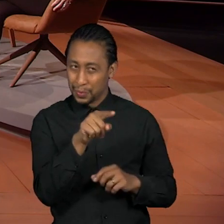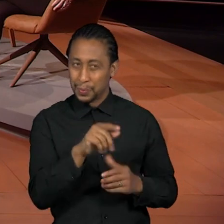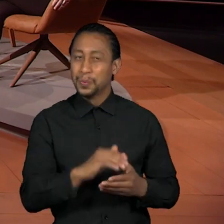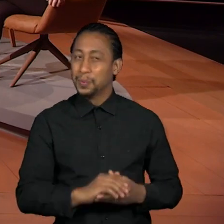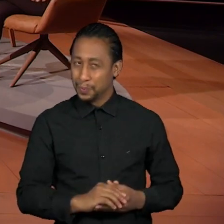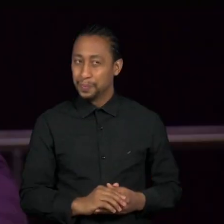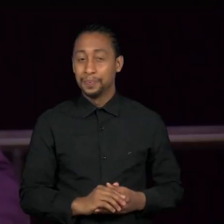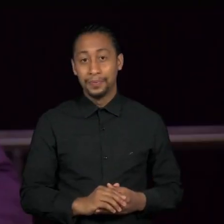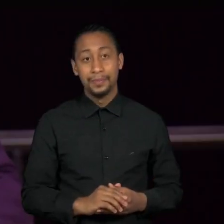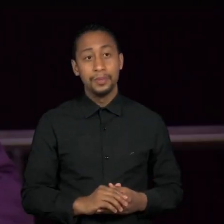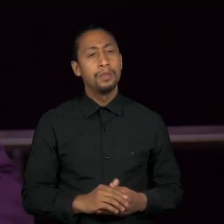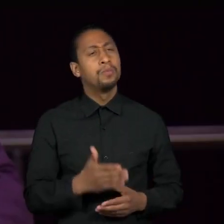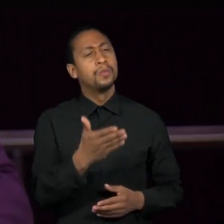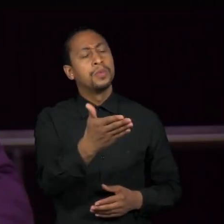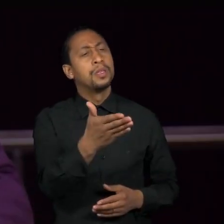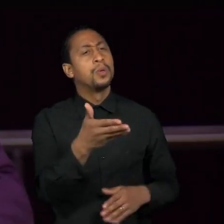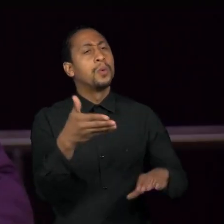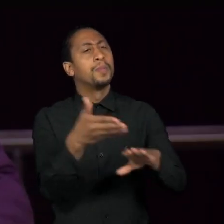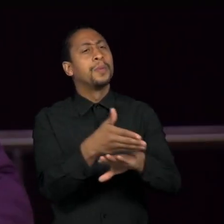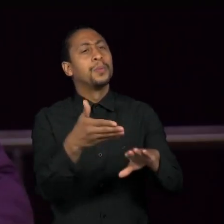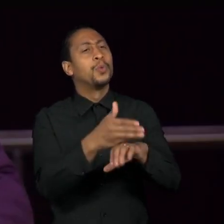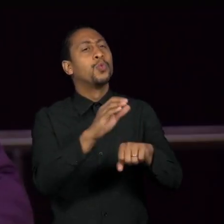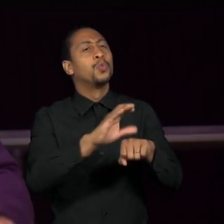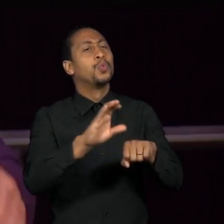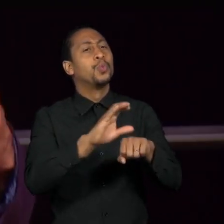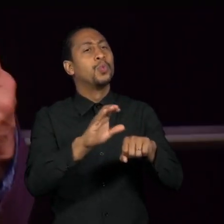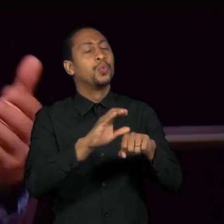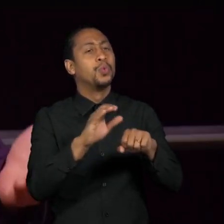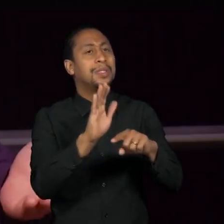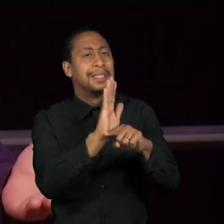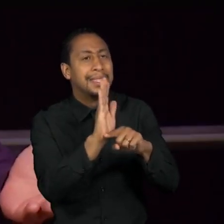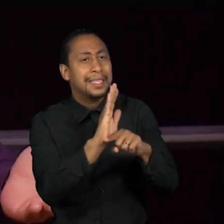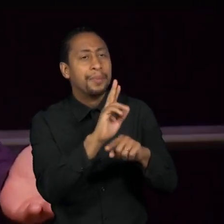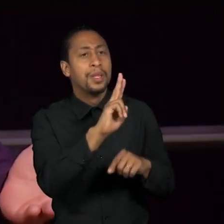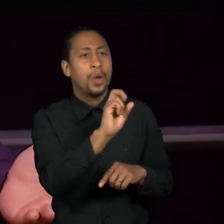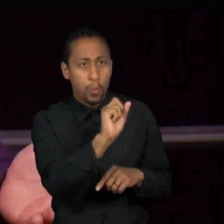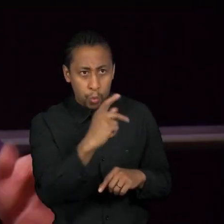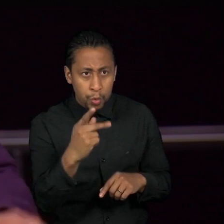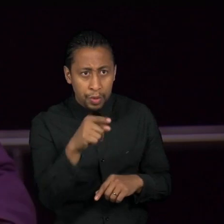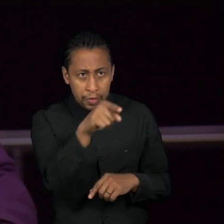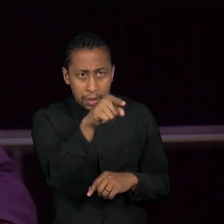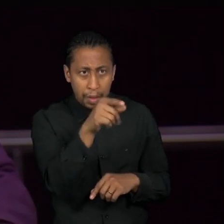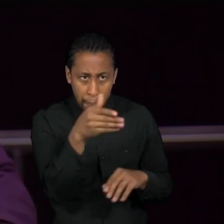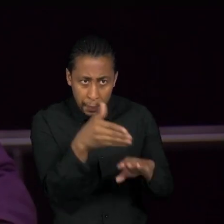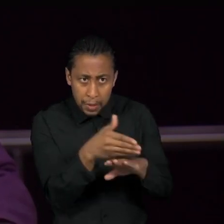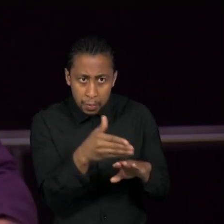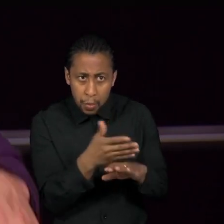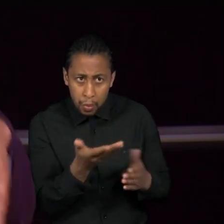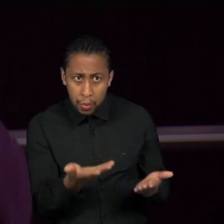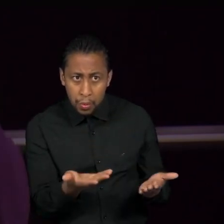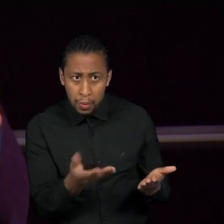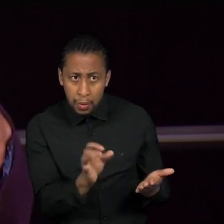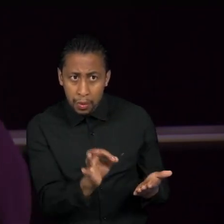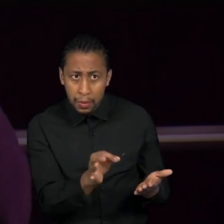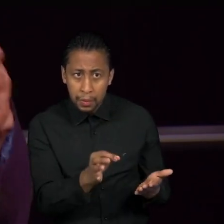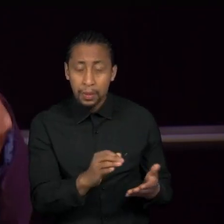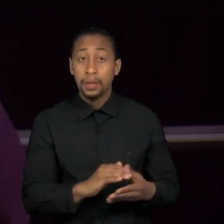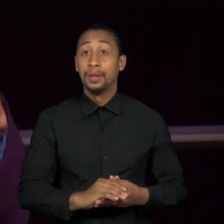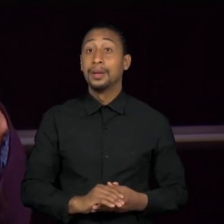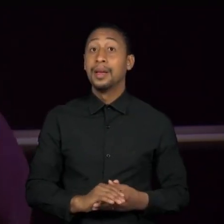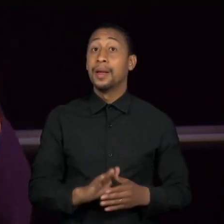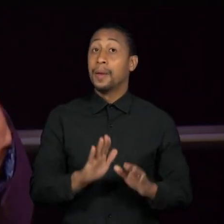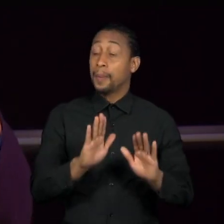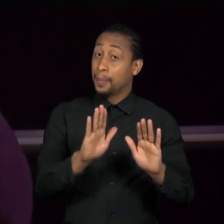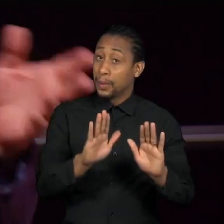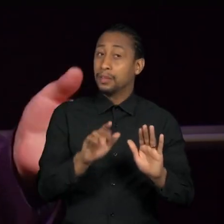você passou a frequentar o curso de cinema da USP, como ouvinte, né? Mas você chegou a participar de algumas